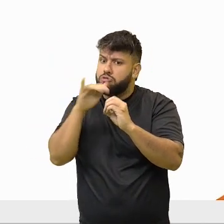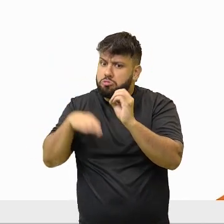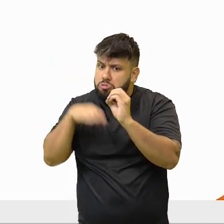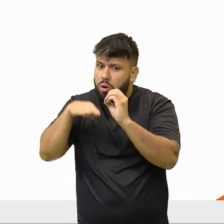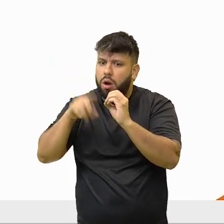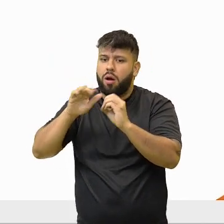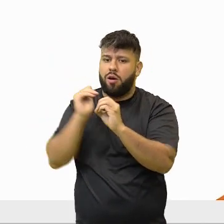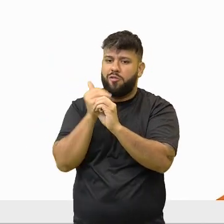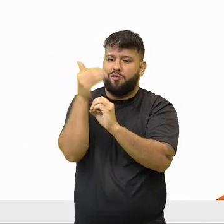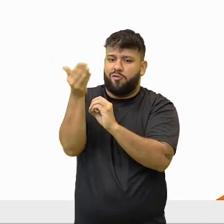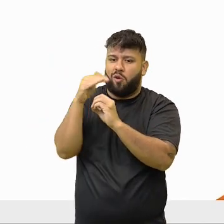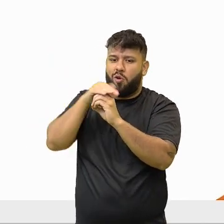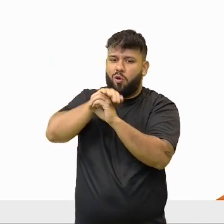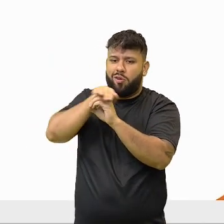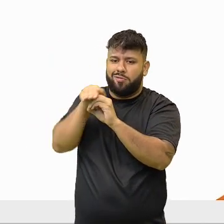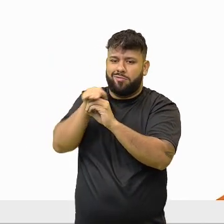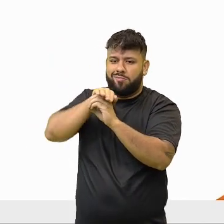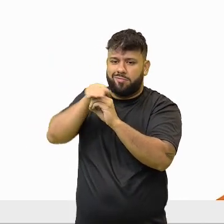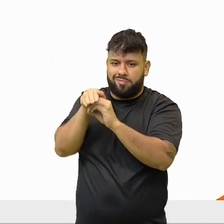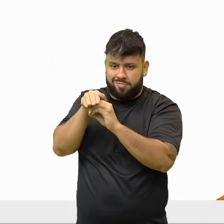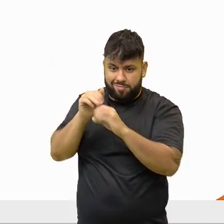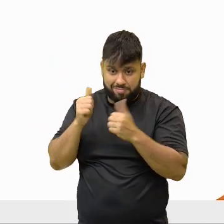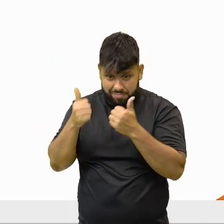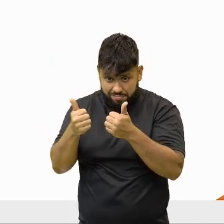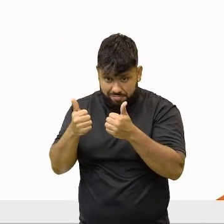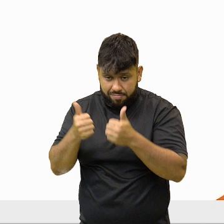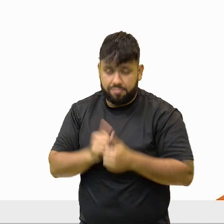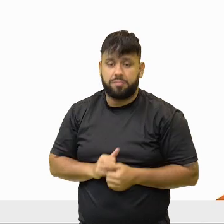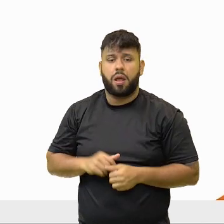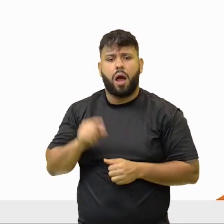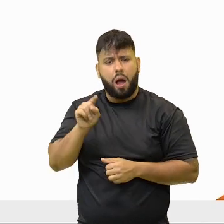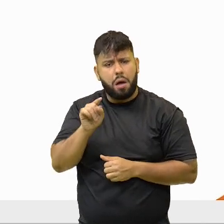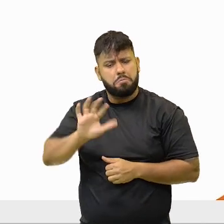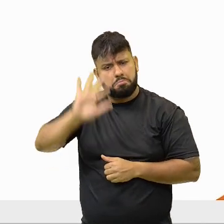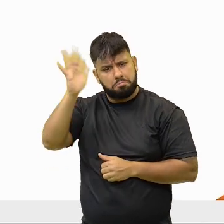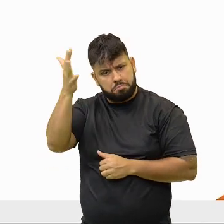lado de fora. No caso, o que ele faz? Ele vai, toca